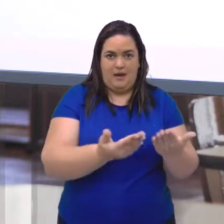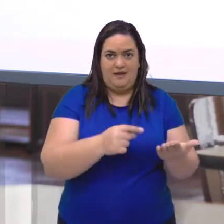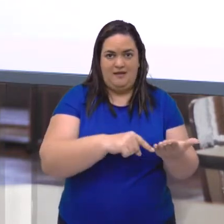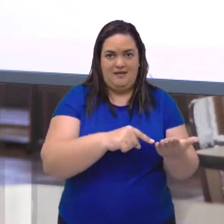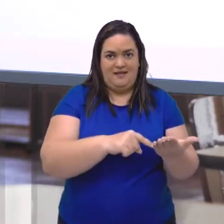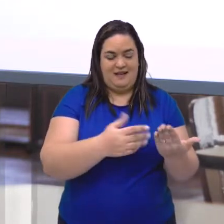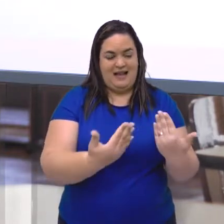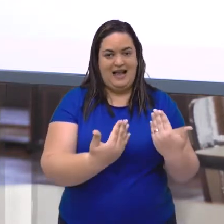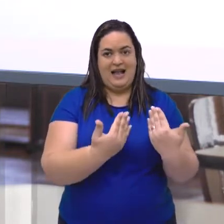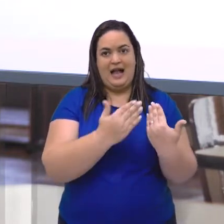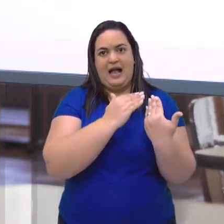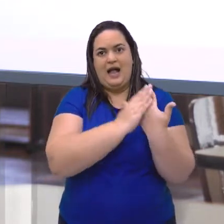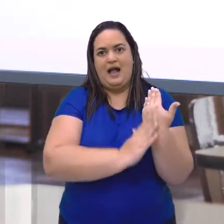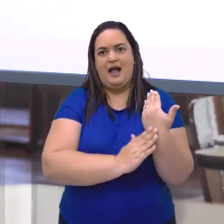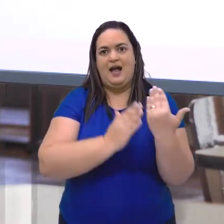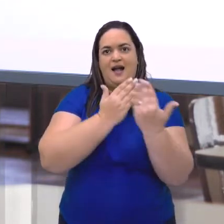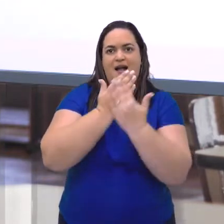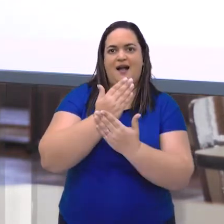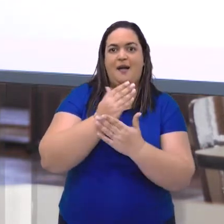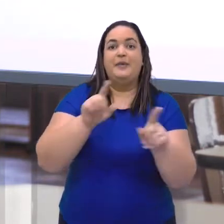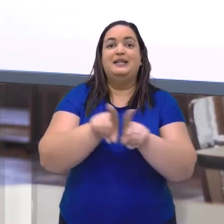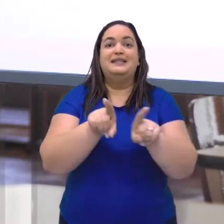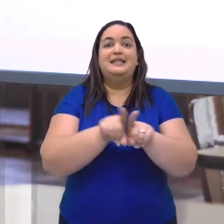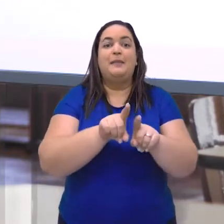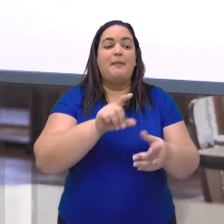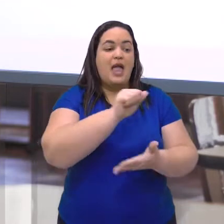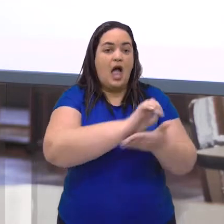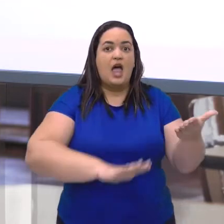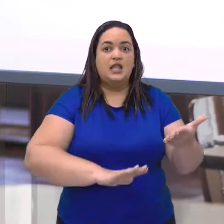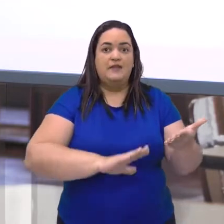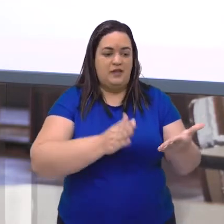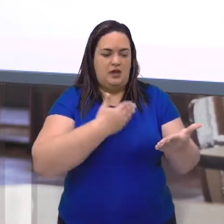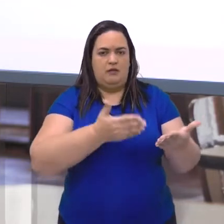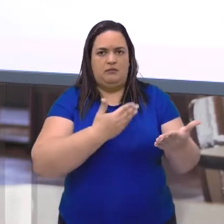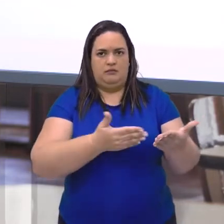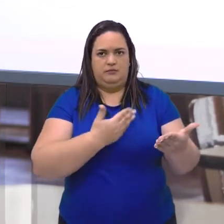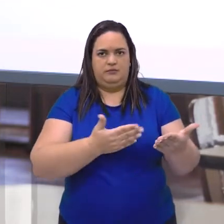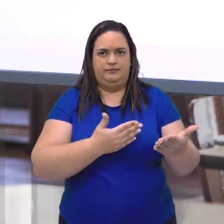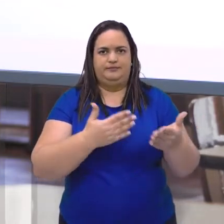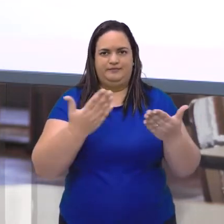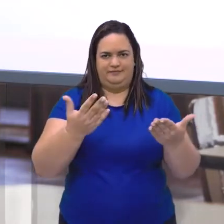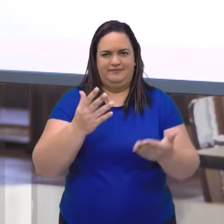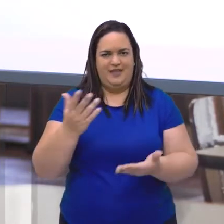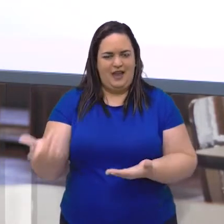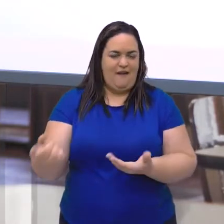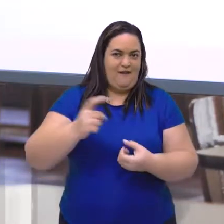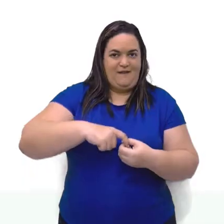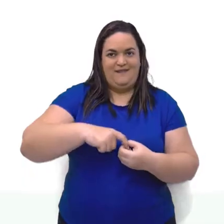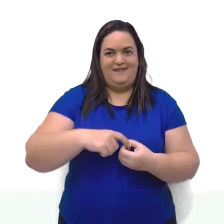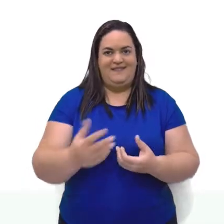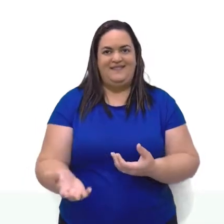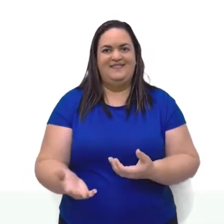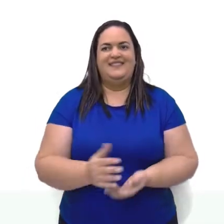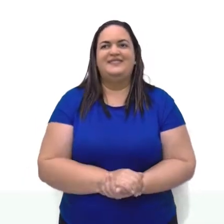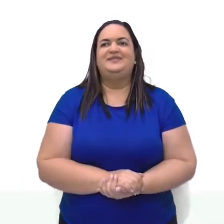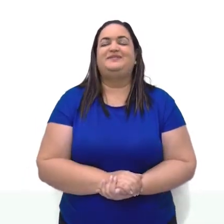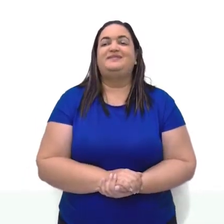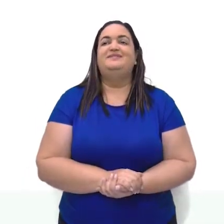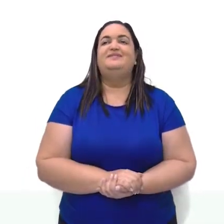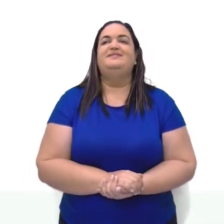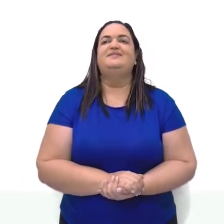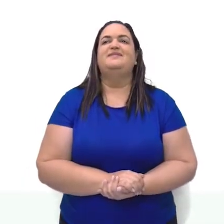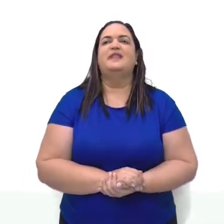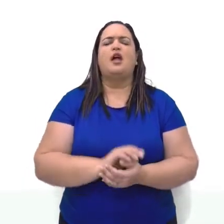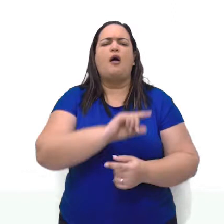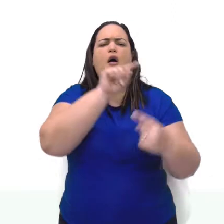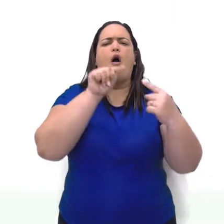vocês fizeram lá no caderno, né, que vocês estão recebendo da prefeitura, tá? Então vamos lá. Quais são os objetivos da